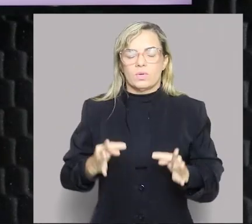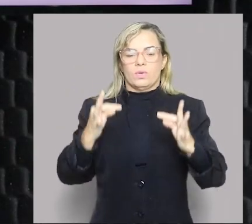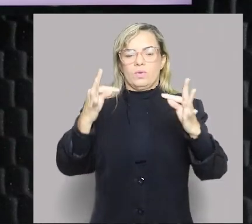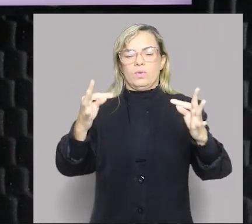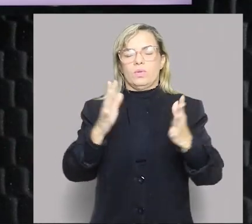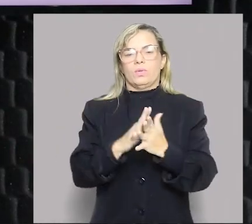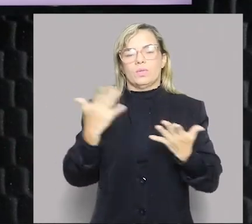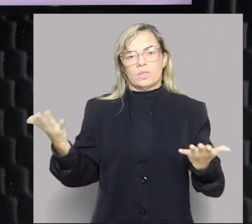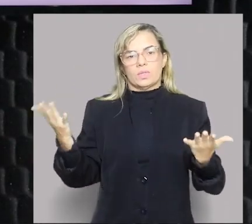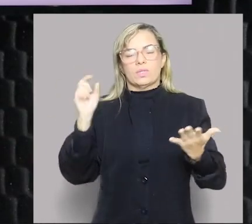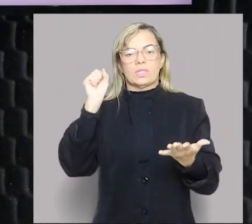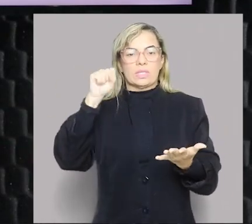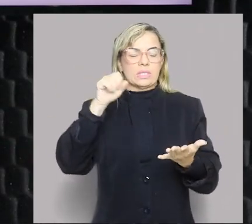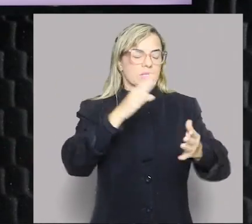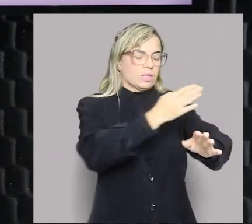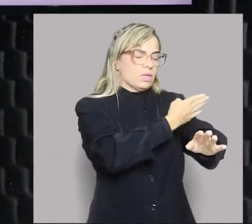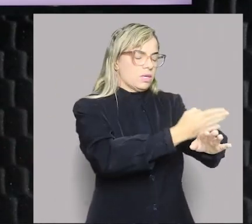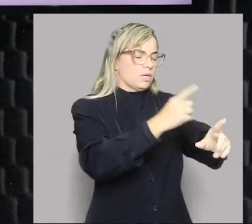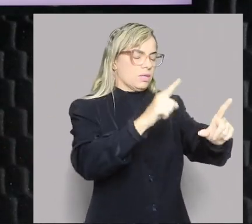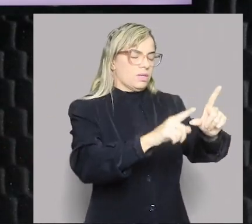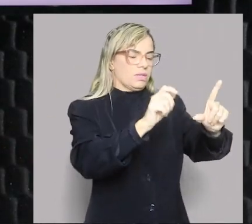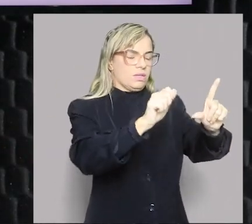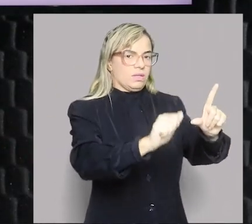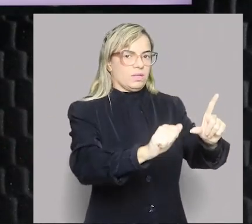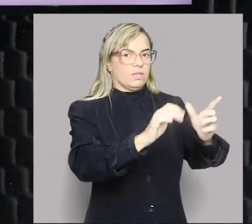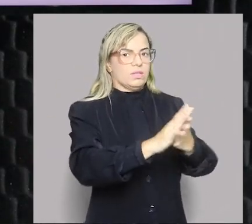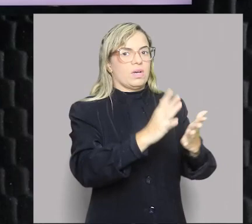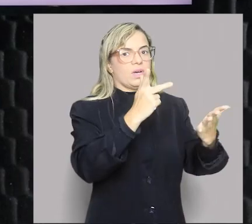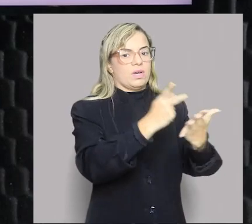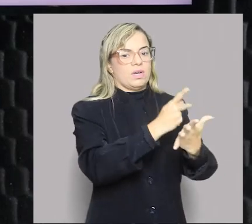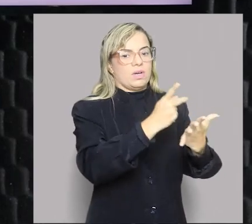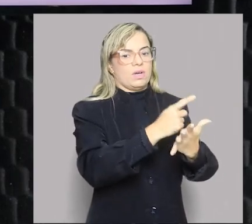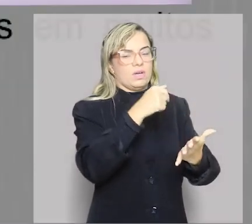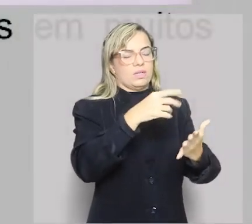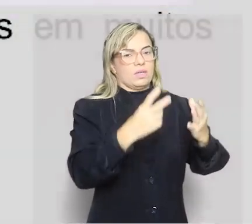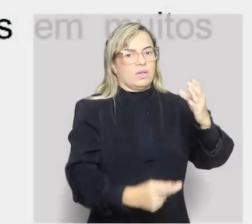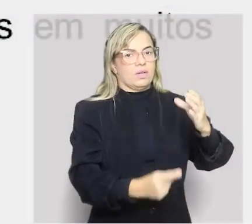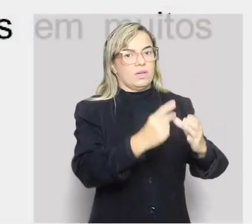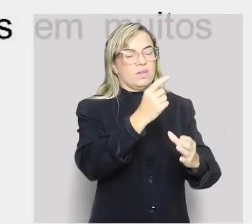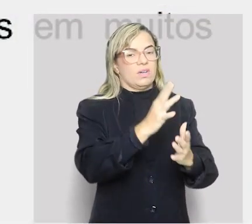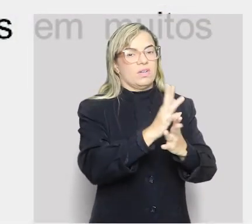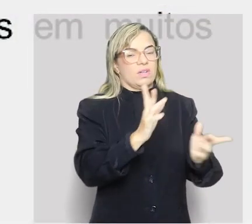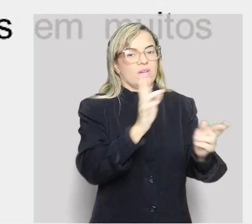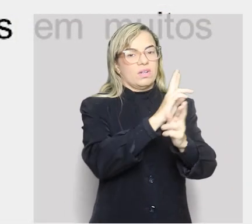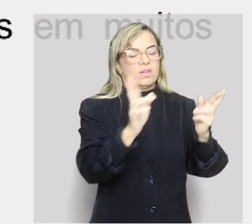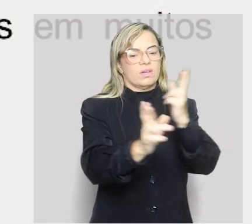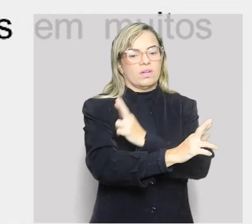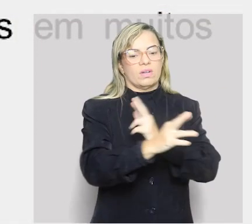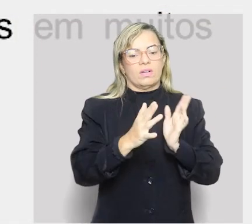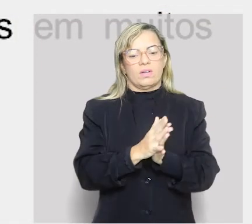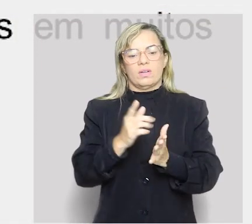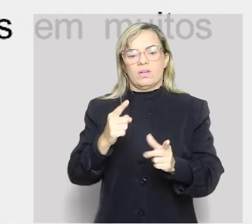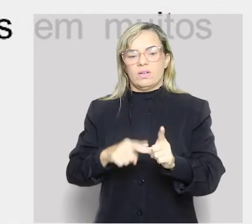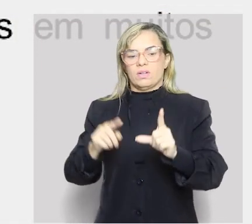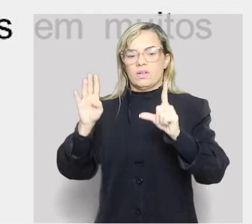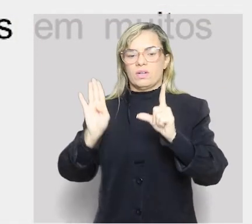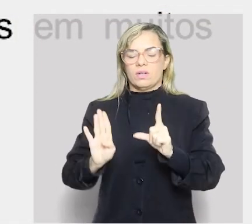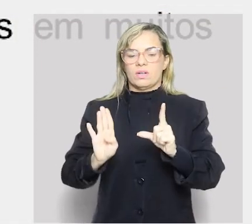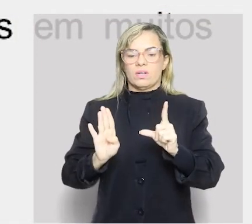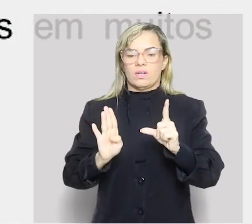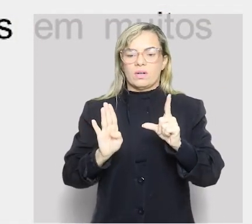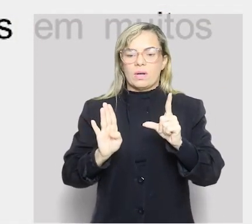falando do comportamento dentro da referência da sociedade capitalista. Letra B, a presença de metais e